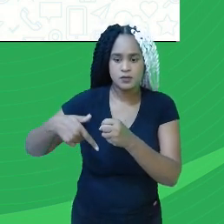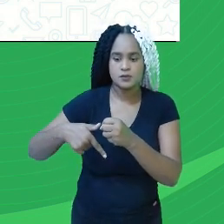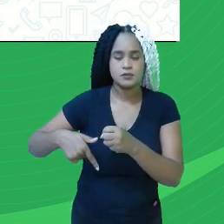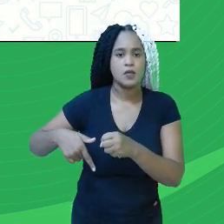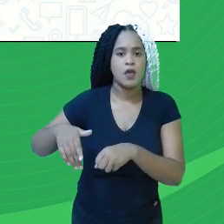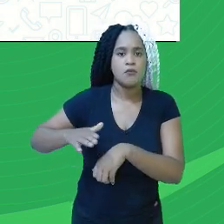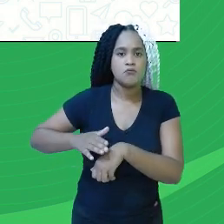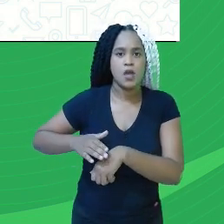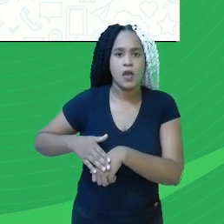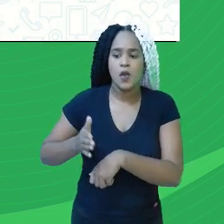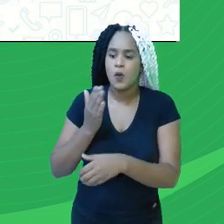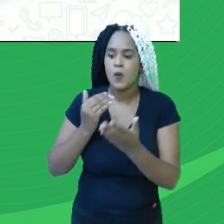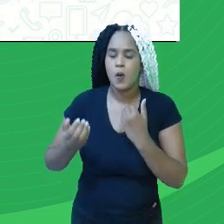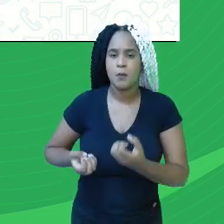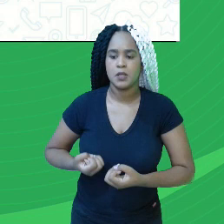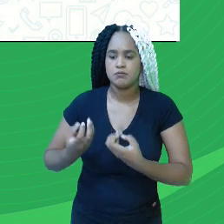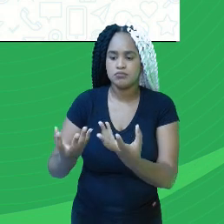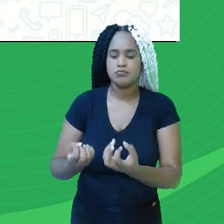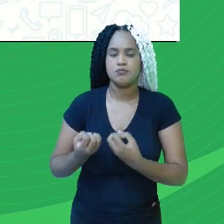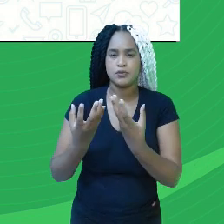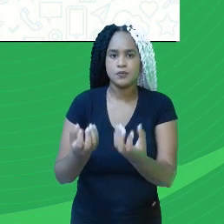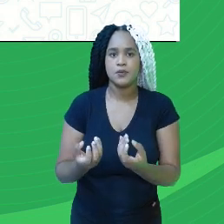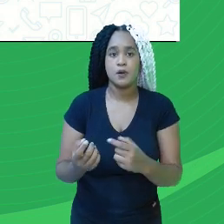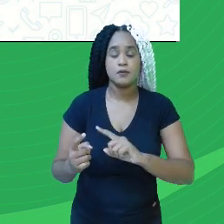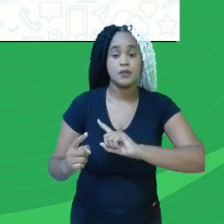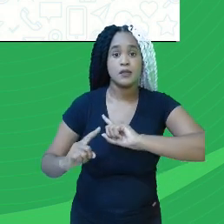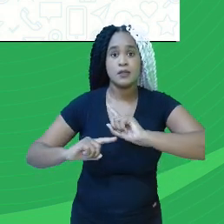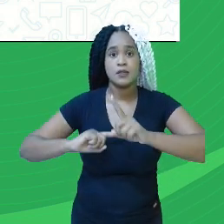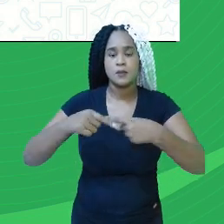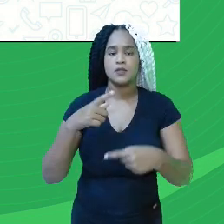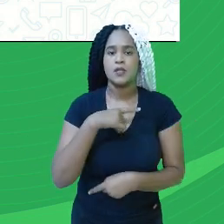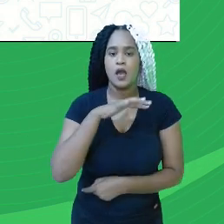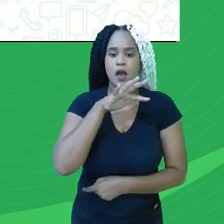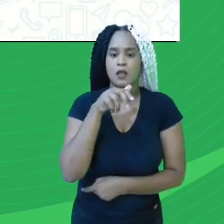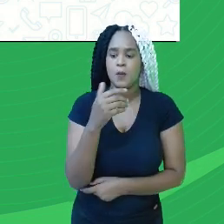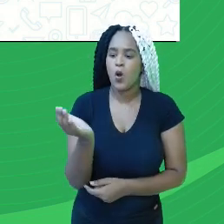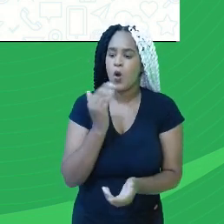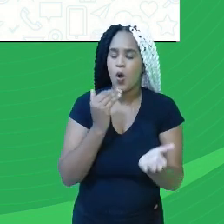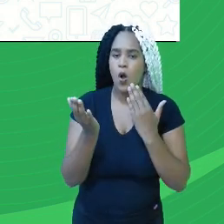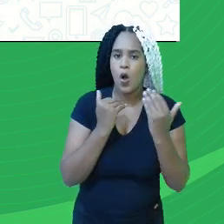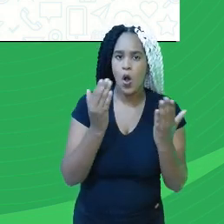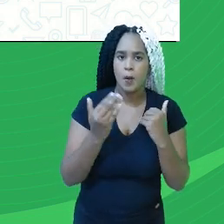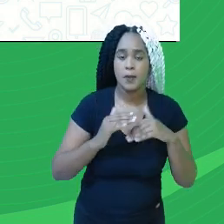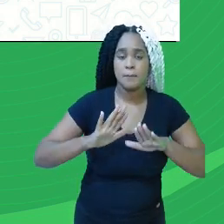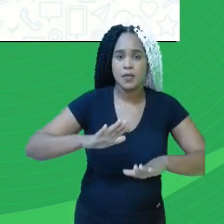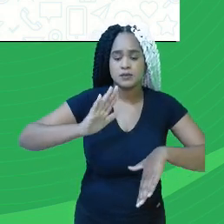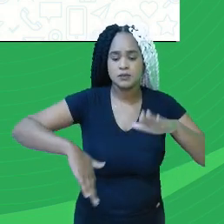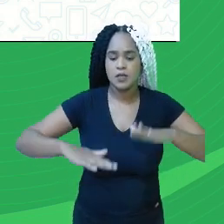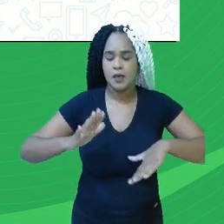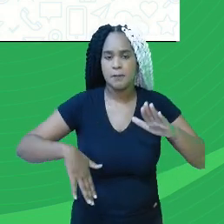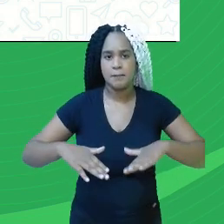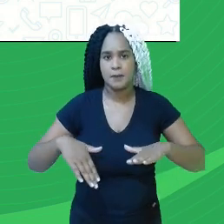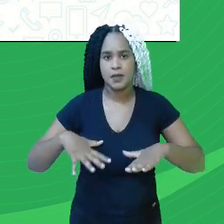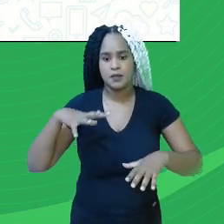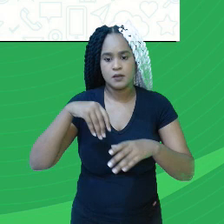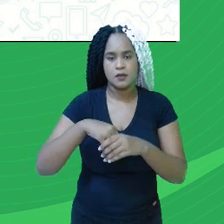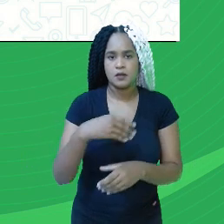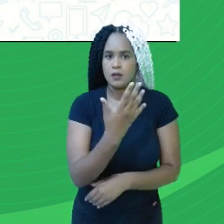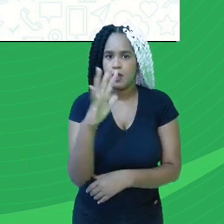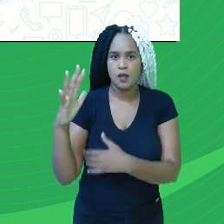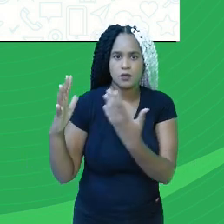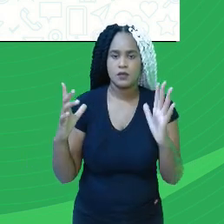aqueles chamados consumidores ou decompositores, dependendo da sua atuação dentro da